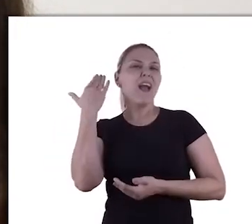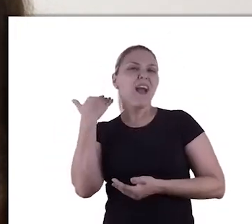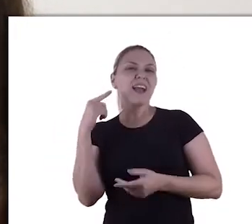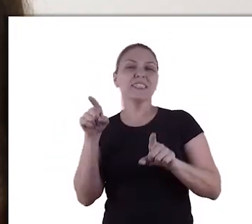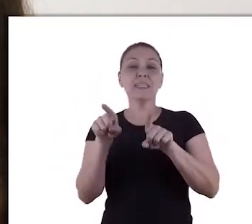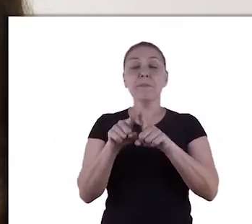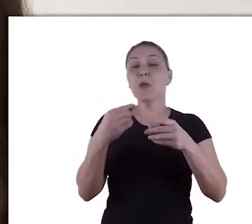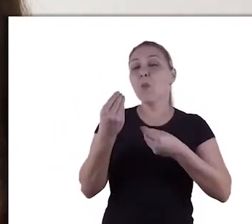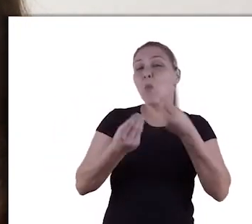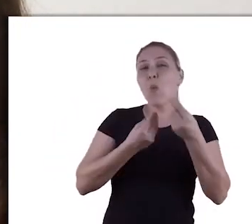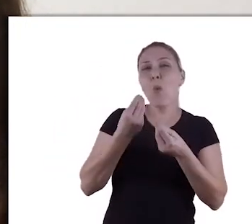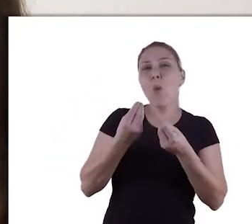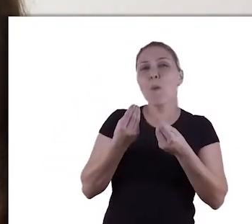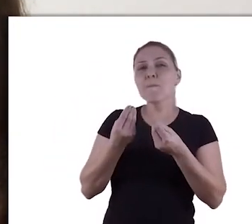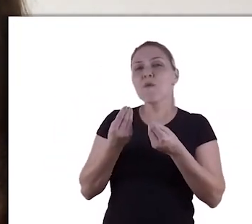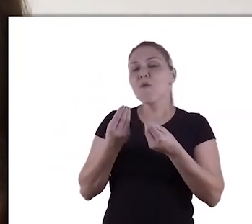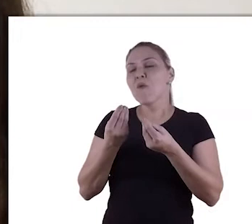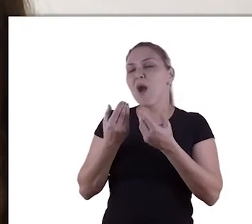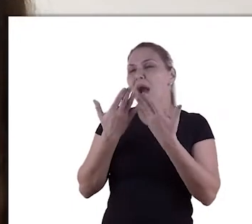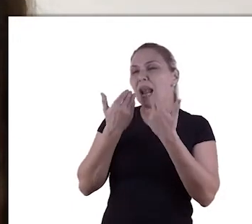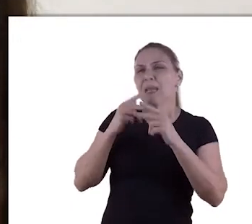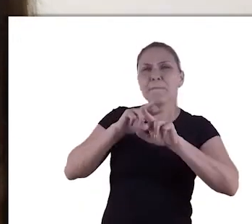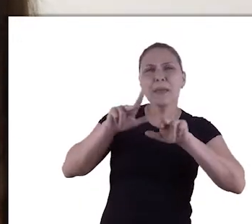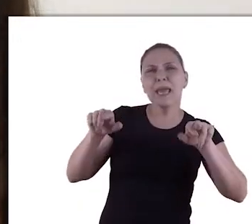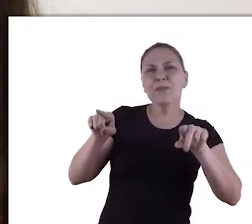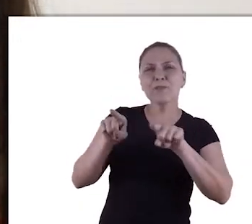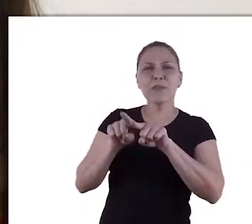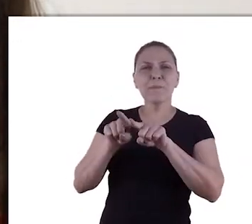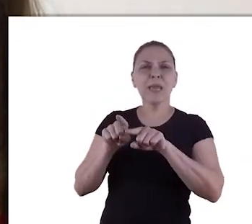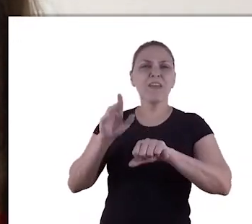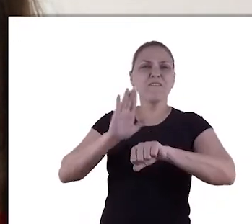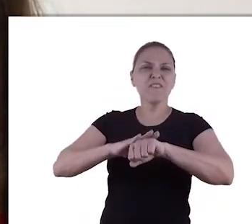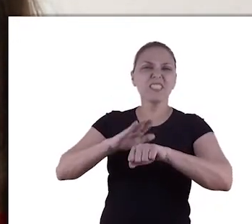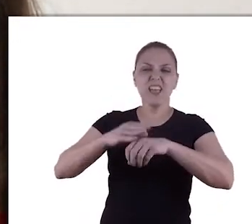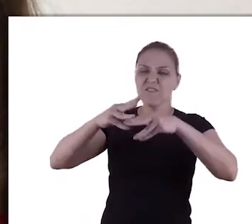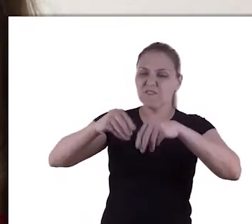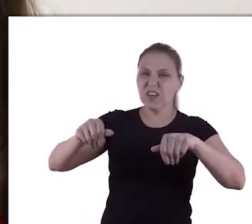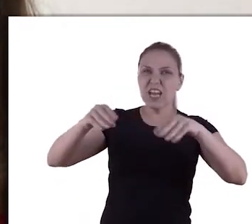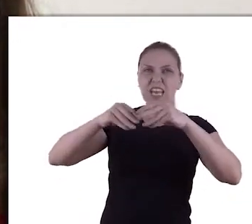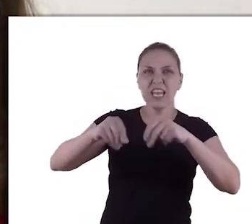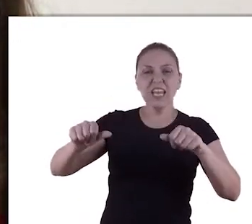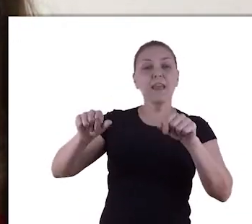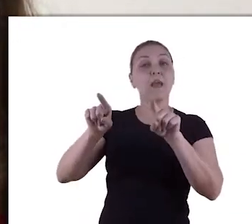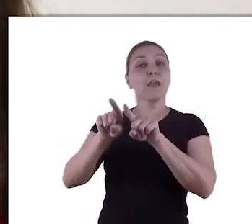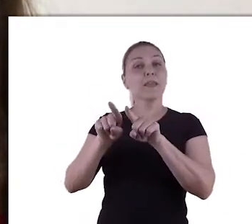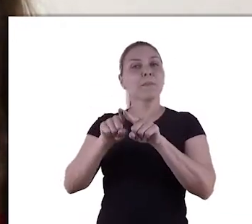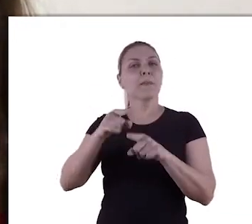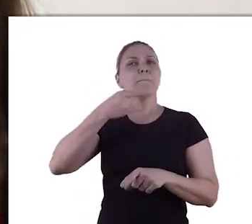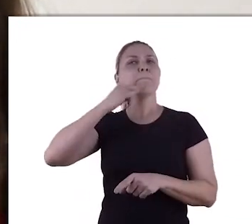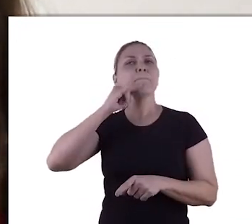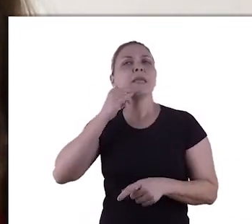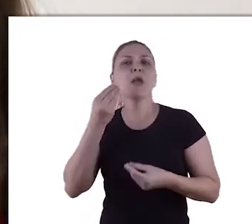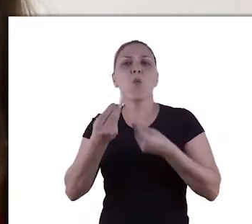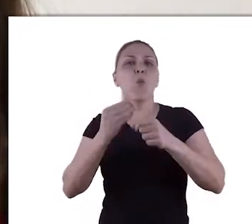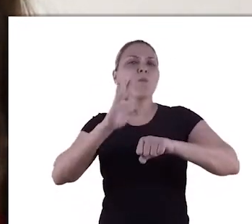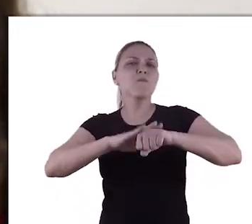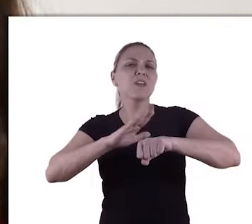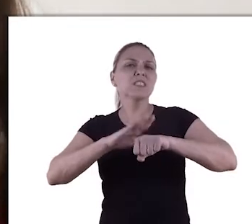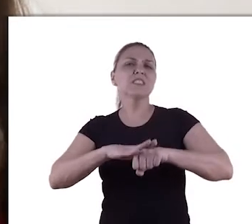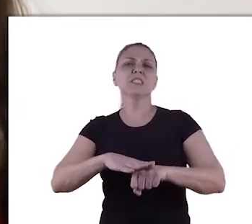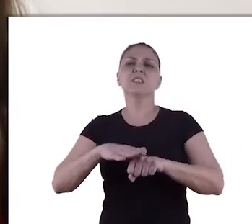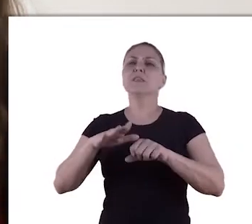faziam os alimentos, a produção da farinha, a produção da